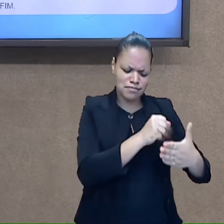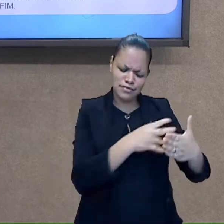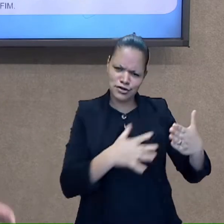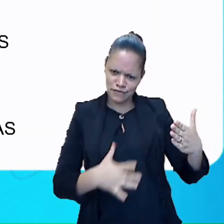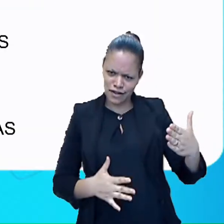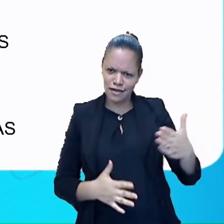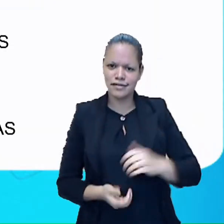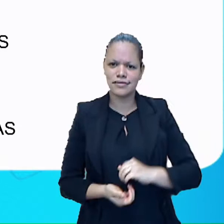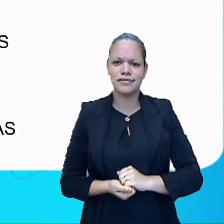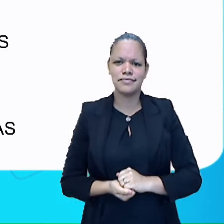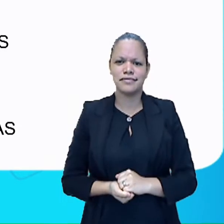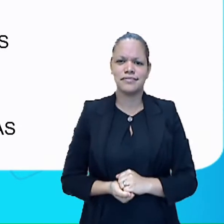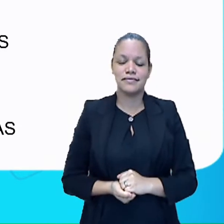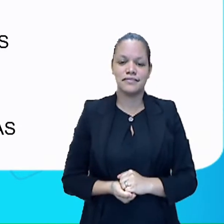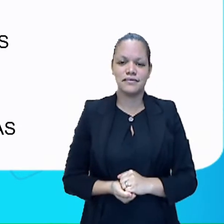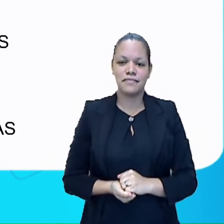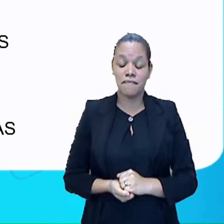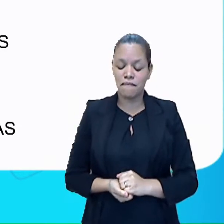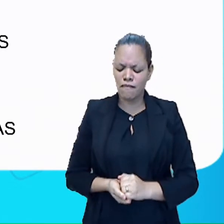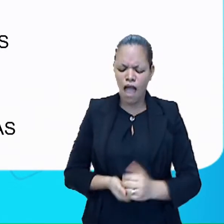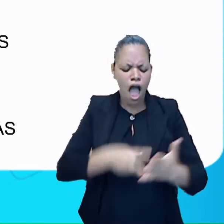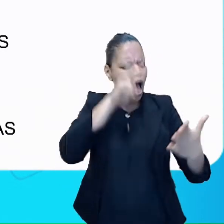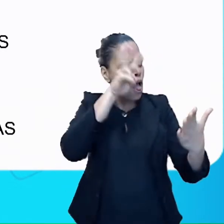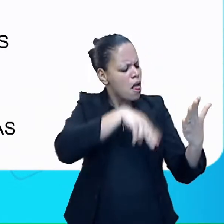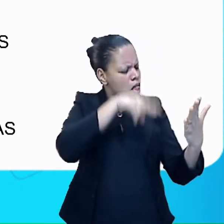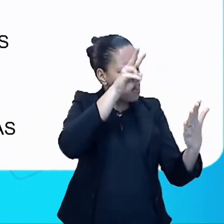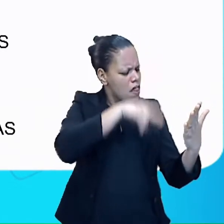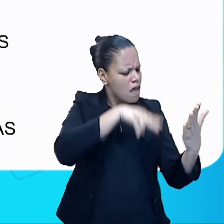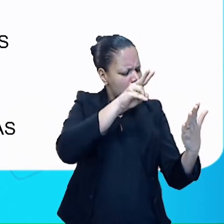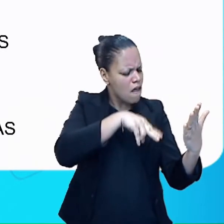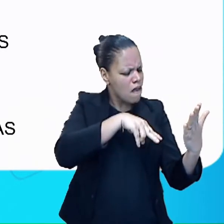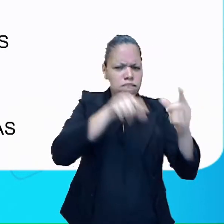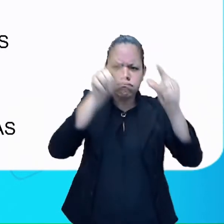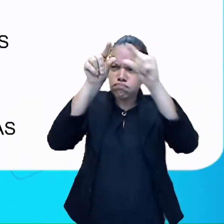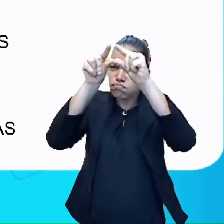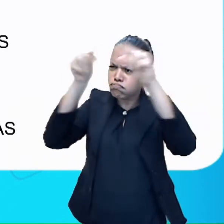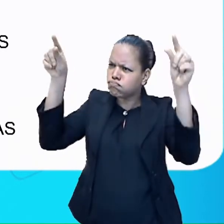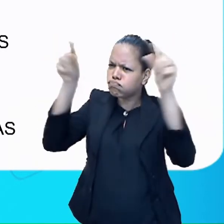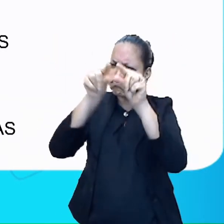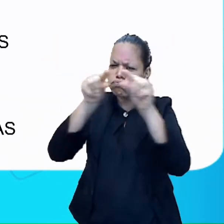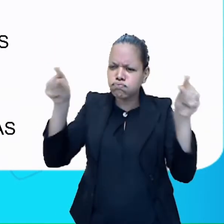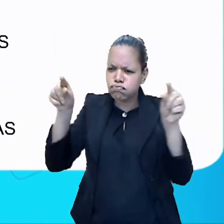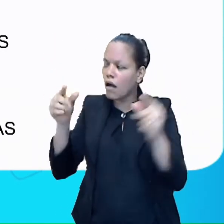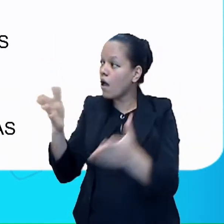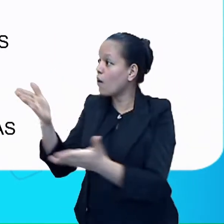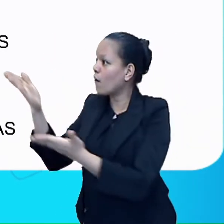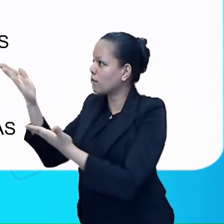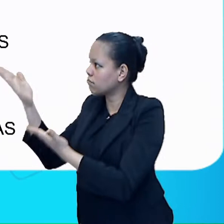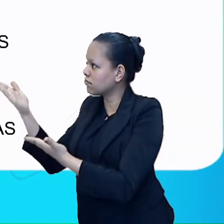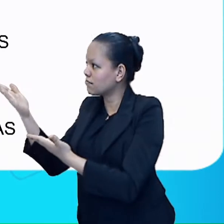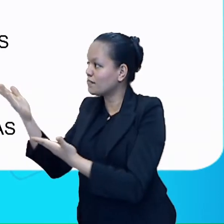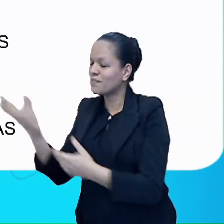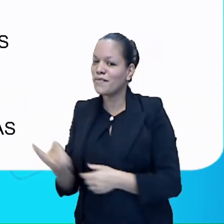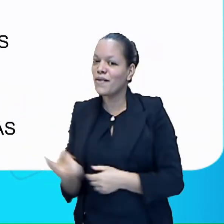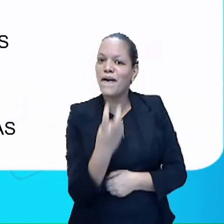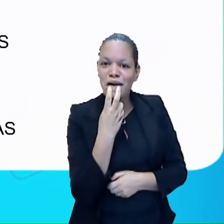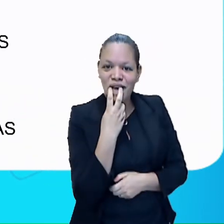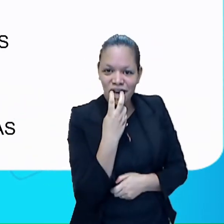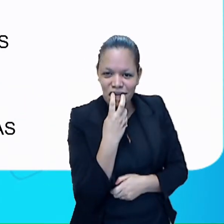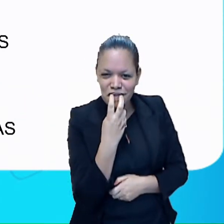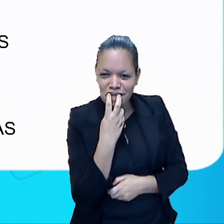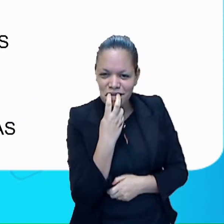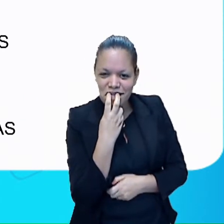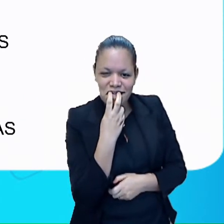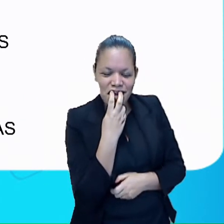hoje? Leia a tirinha. A tirinha aqui é do Chico Bento. Então vamos lá.